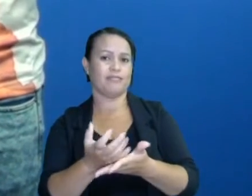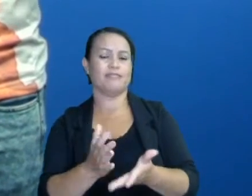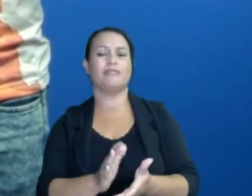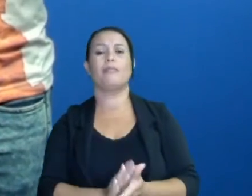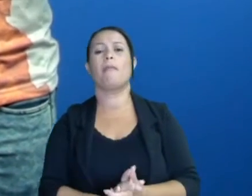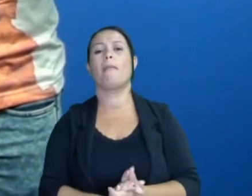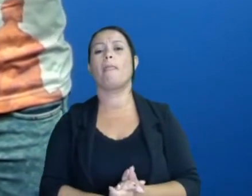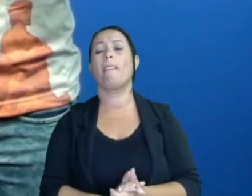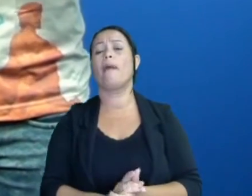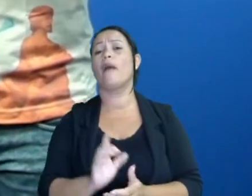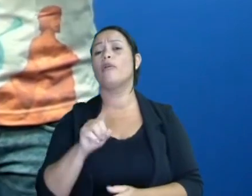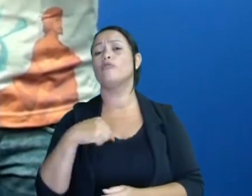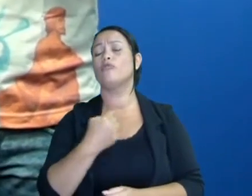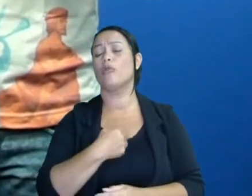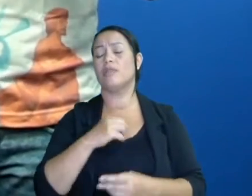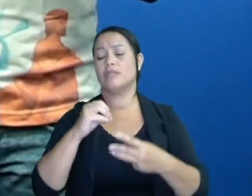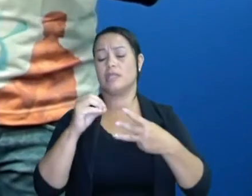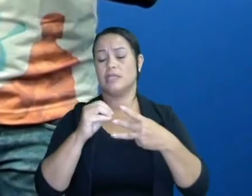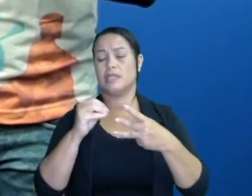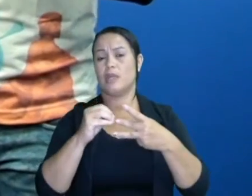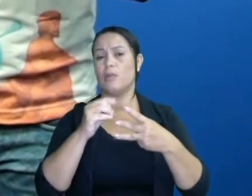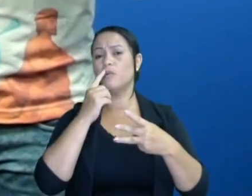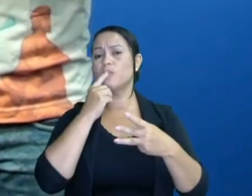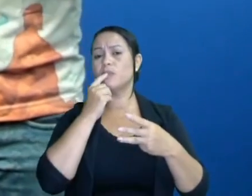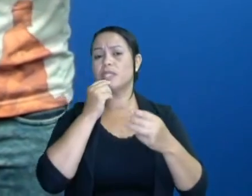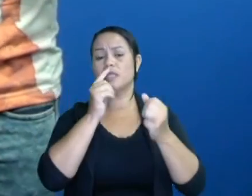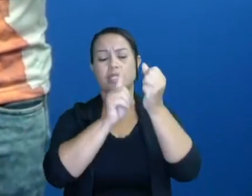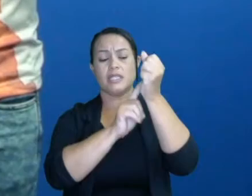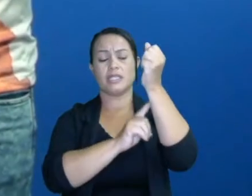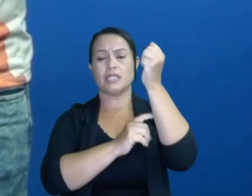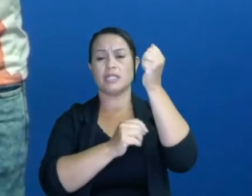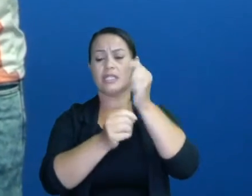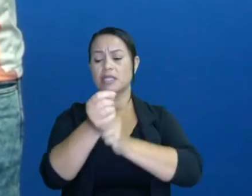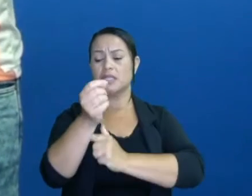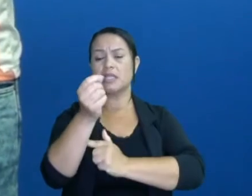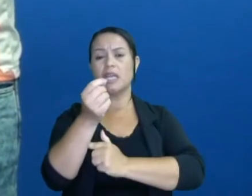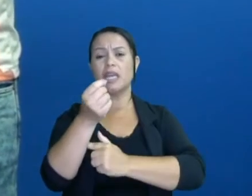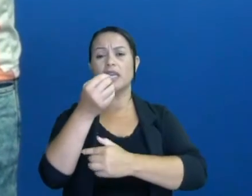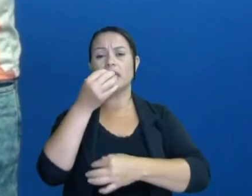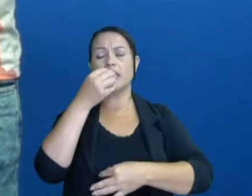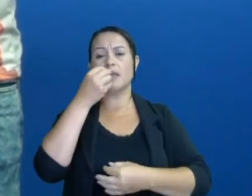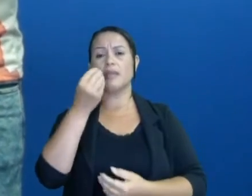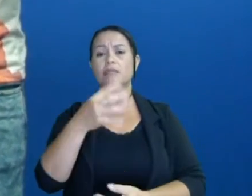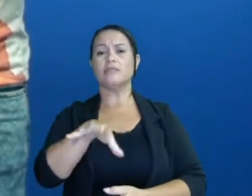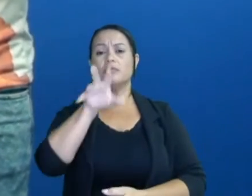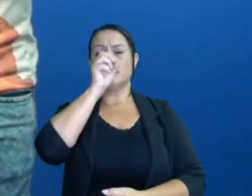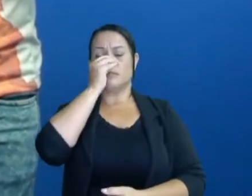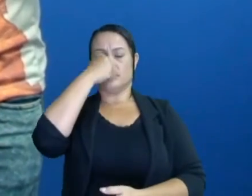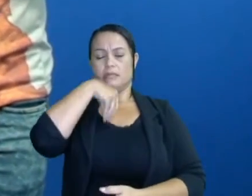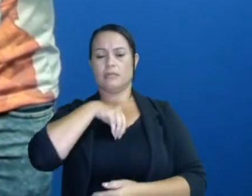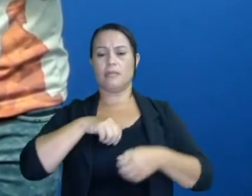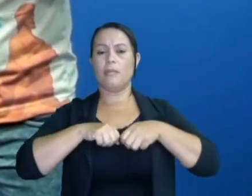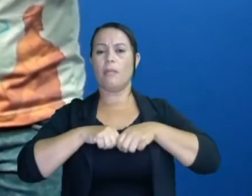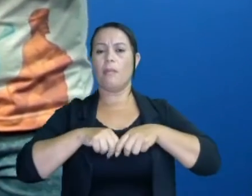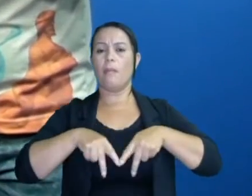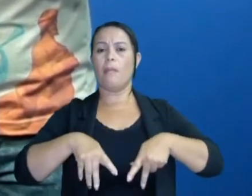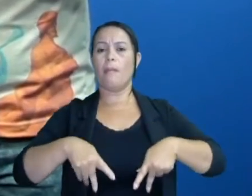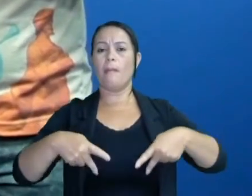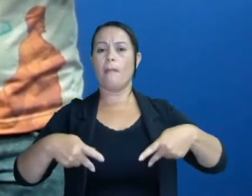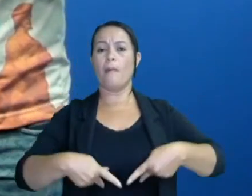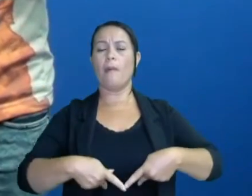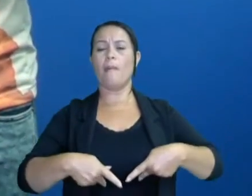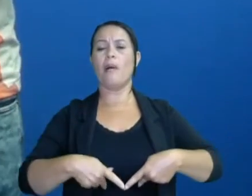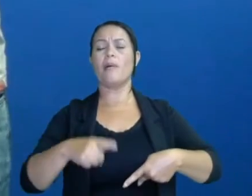inspiração. Nossas células sanguíneas passam pelos pulmões com pequenas estradas em que passa uma célula atrás da